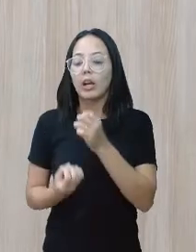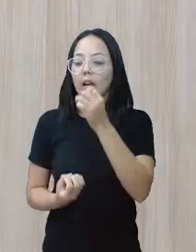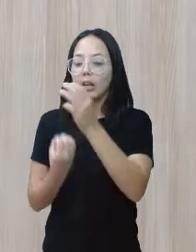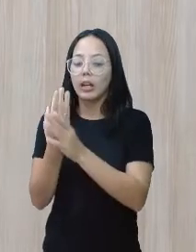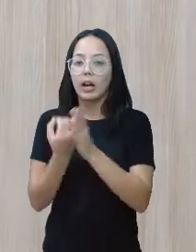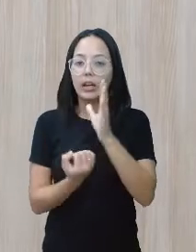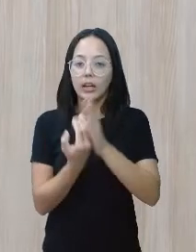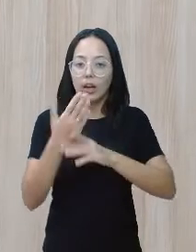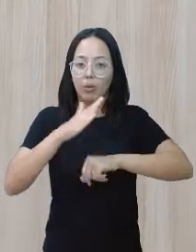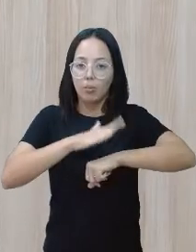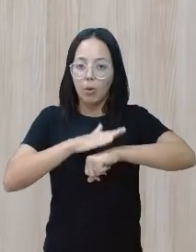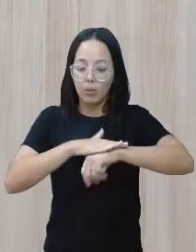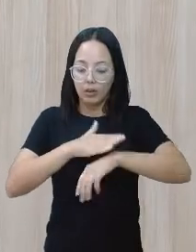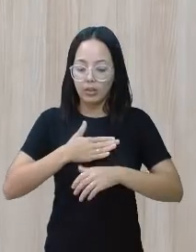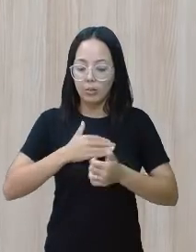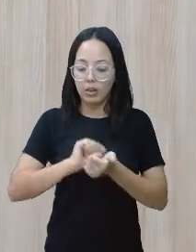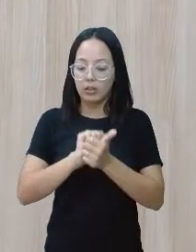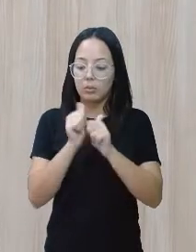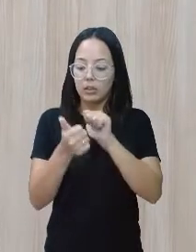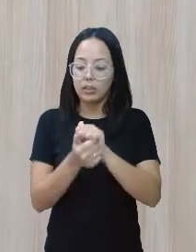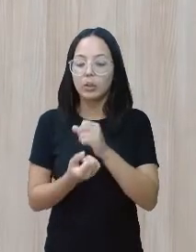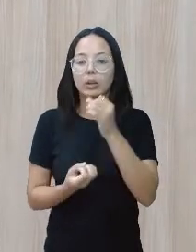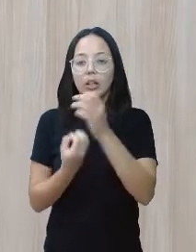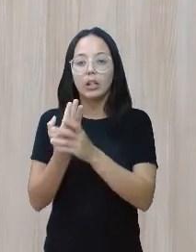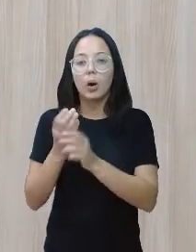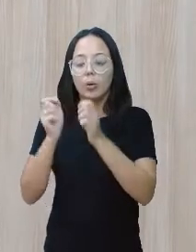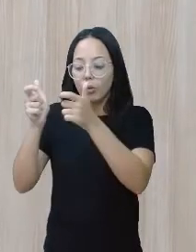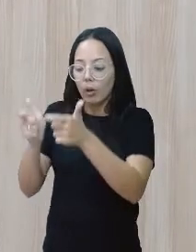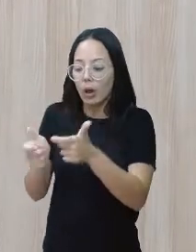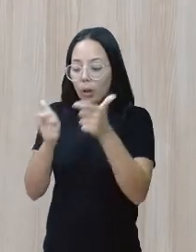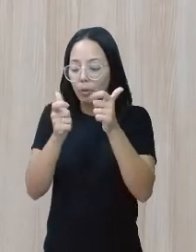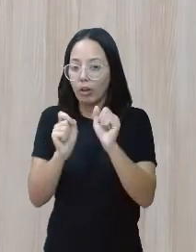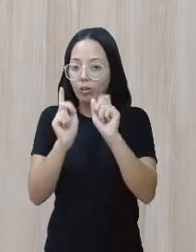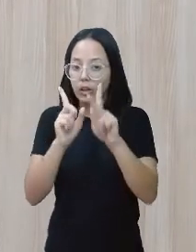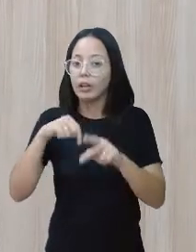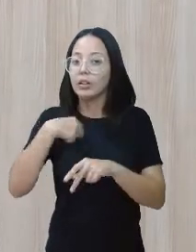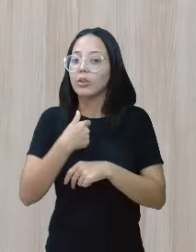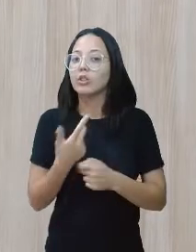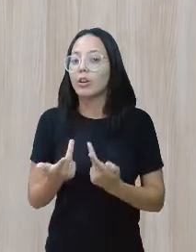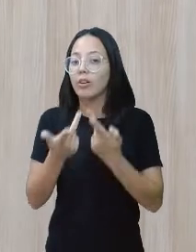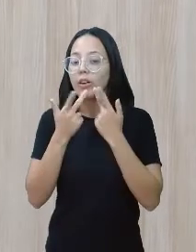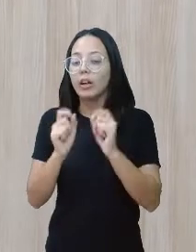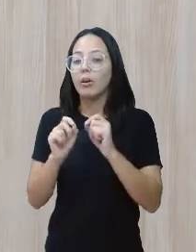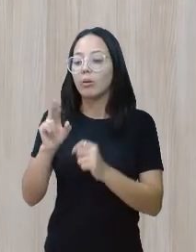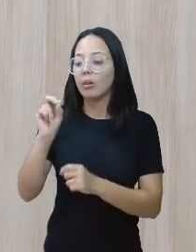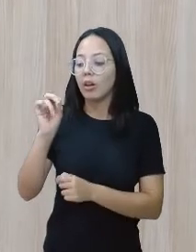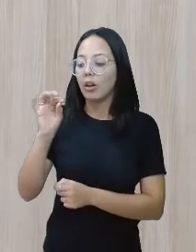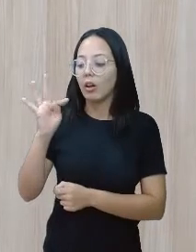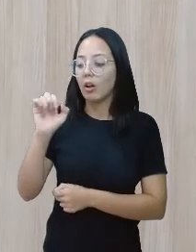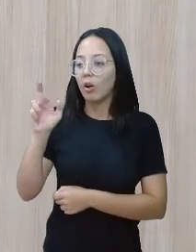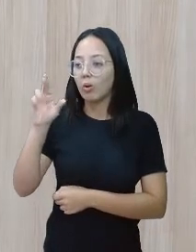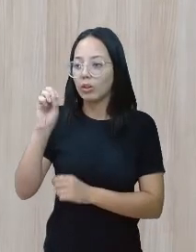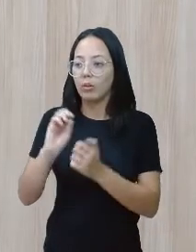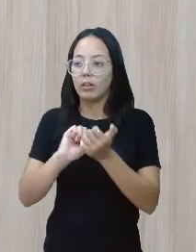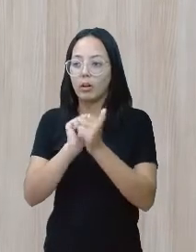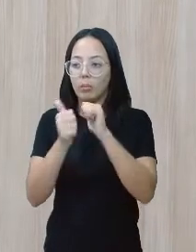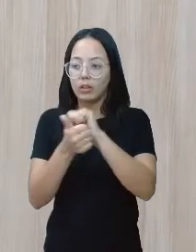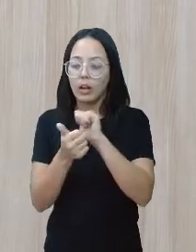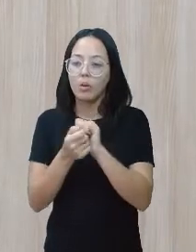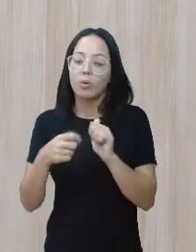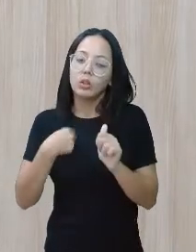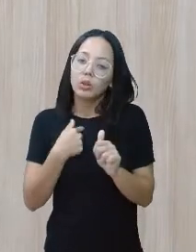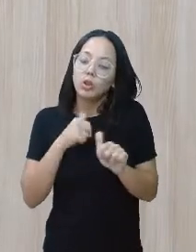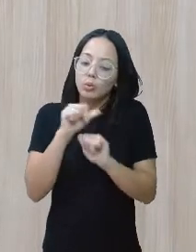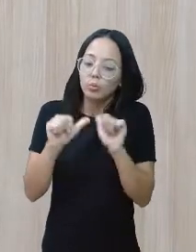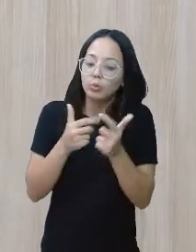no momento da minha adaptação, essa marcação. E a gente chama isso de roteiro adaptado, tá certo? Quando a gente